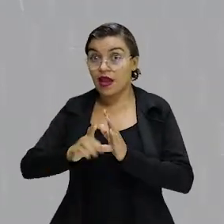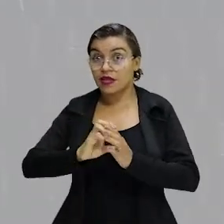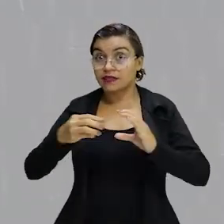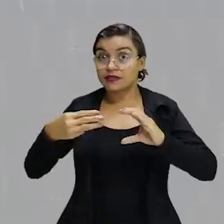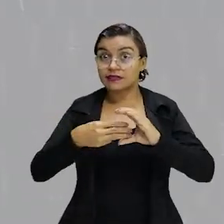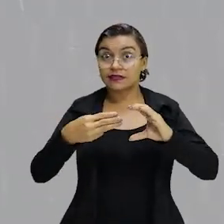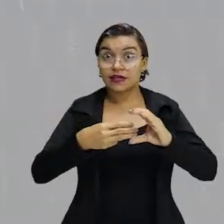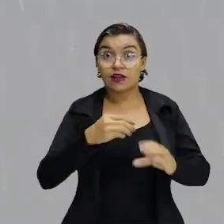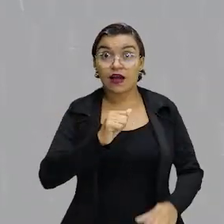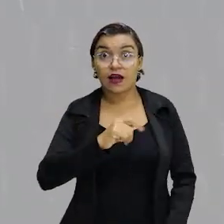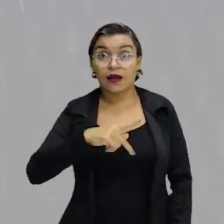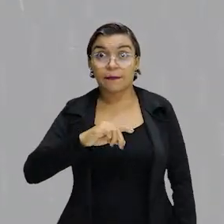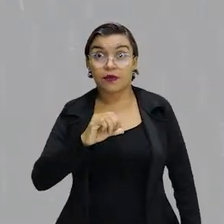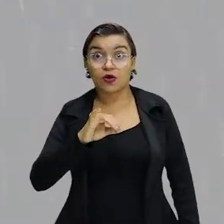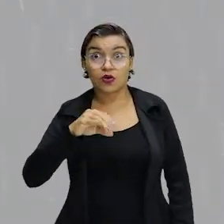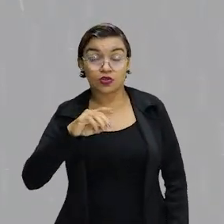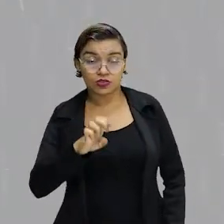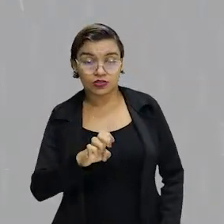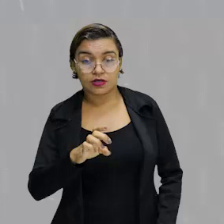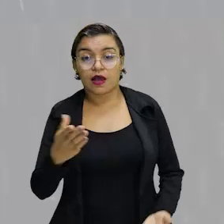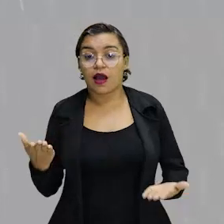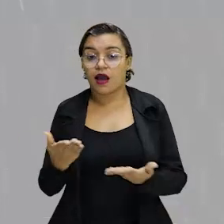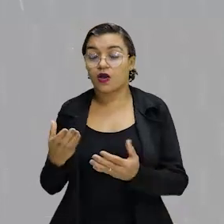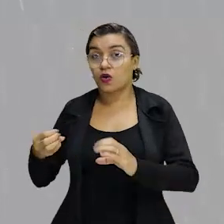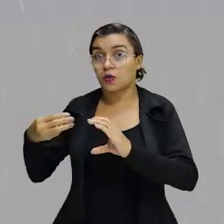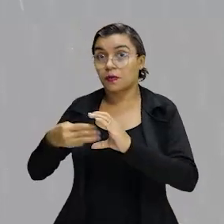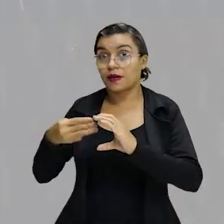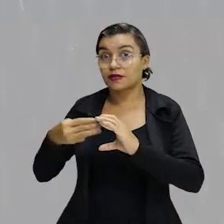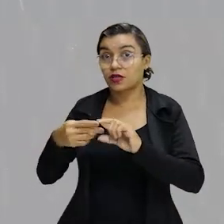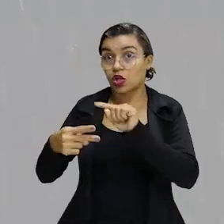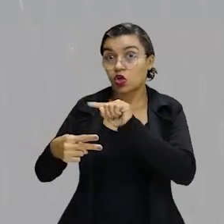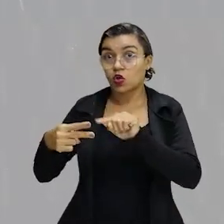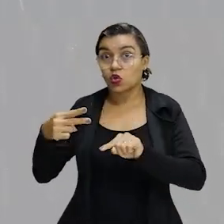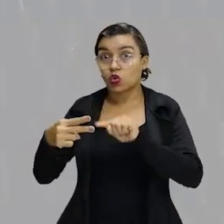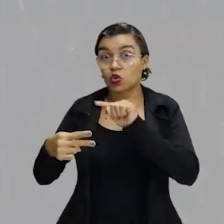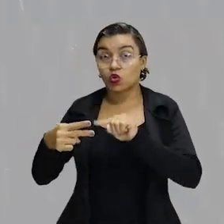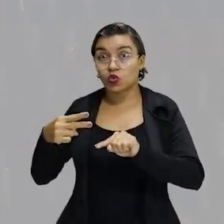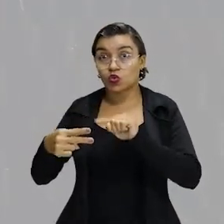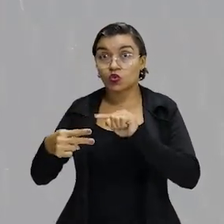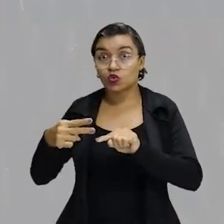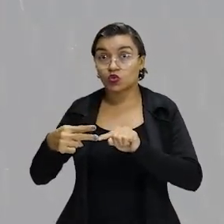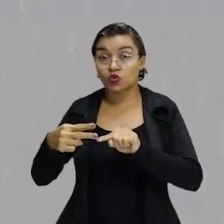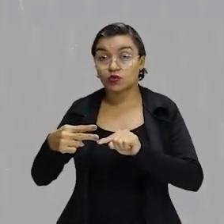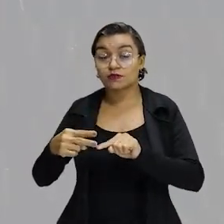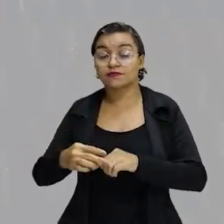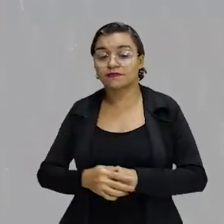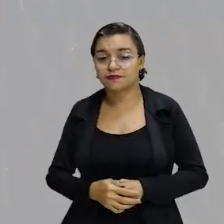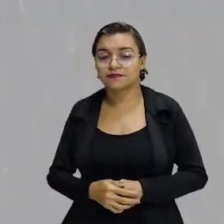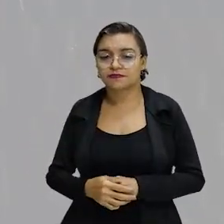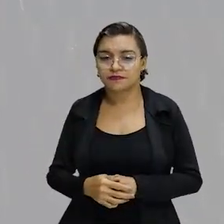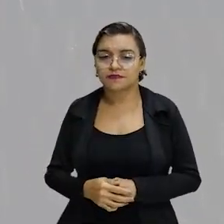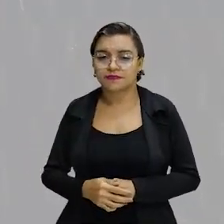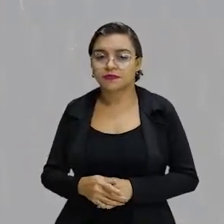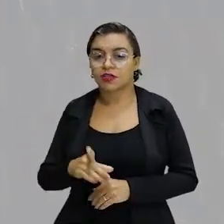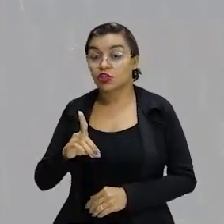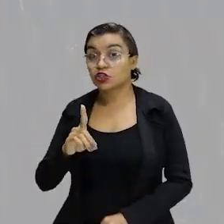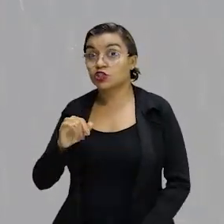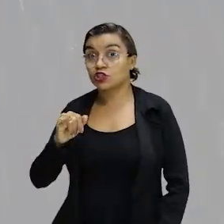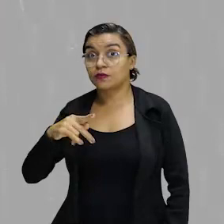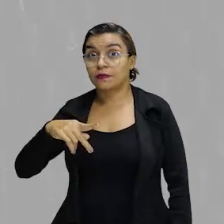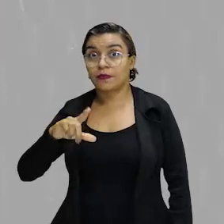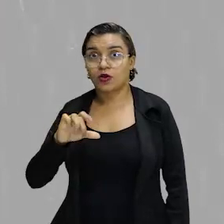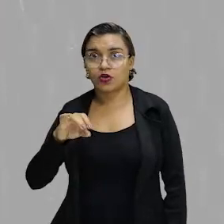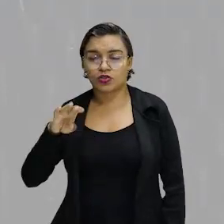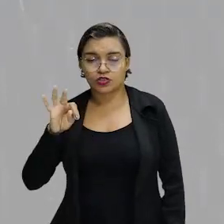haploides. Agora eu tenho apenas uma célula com dois conjuntos cromossômicos, ou seja, célula diploide.